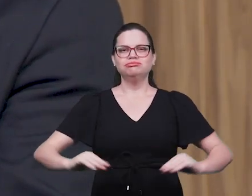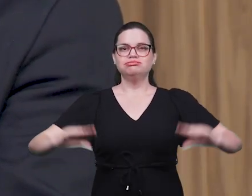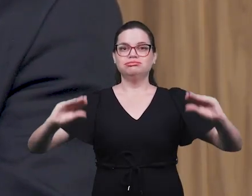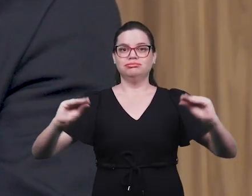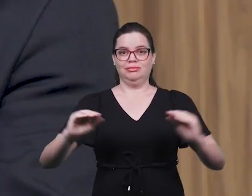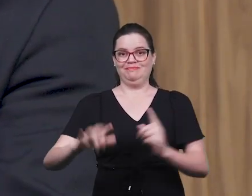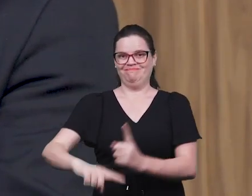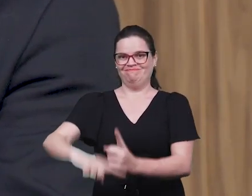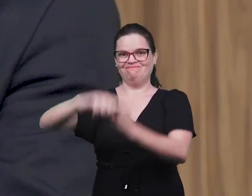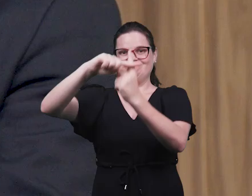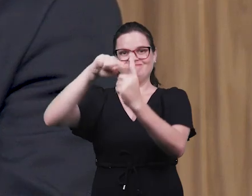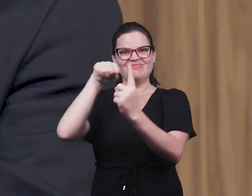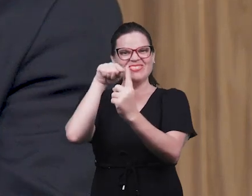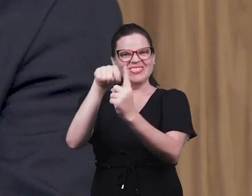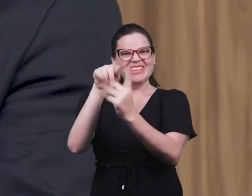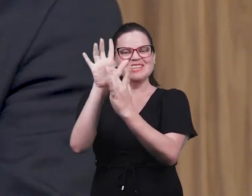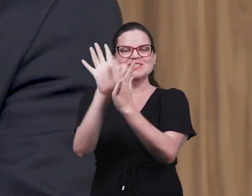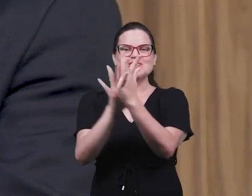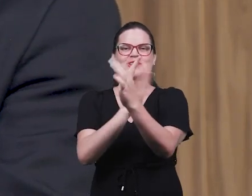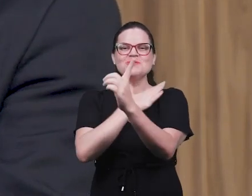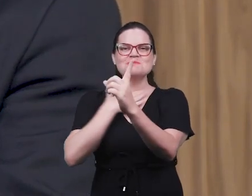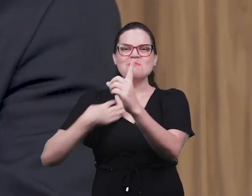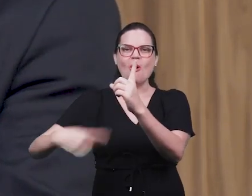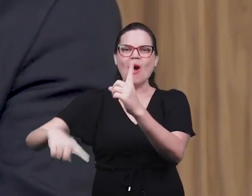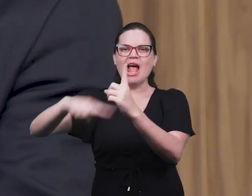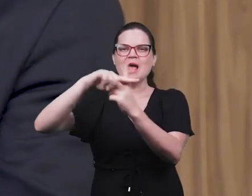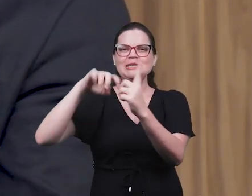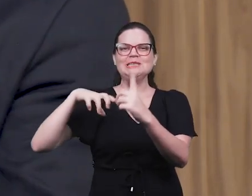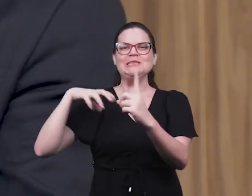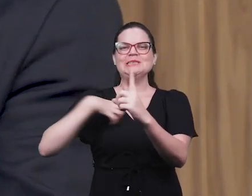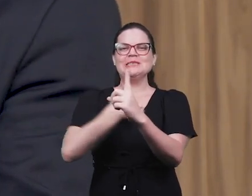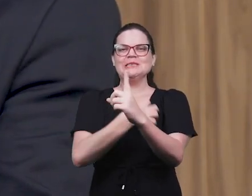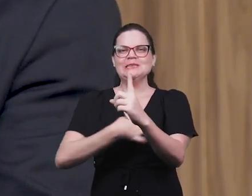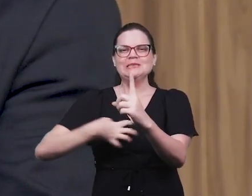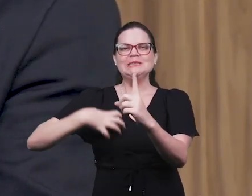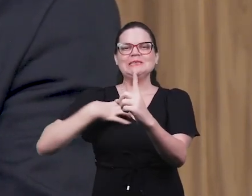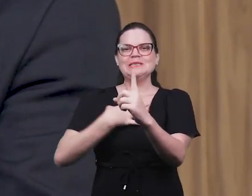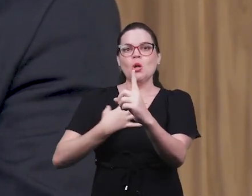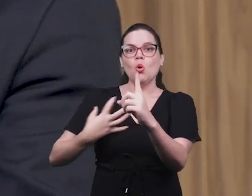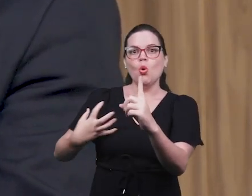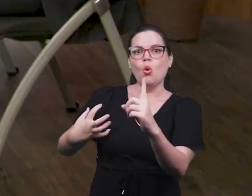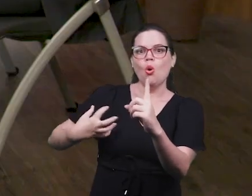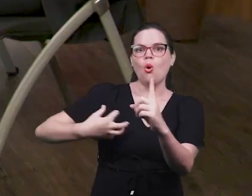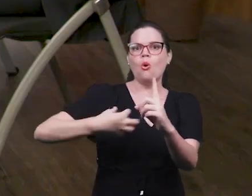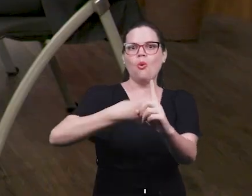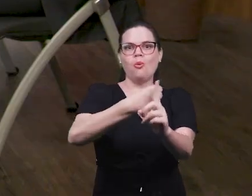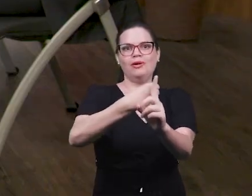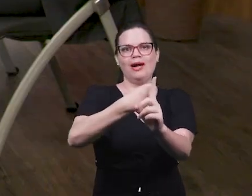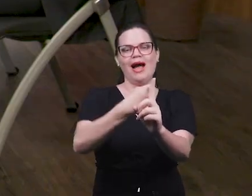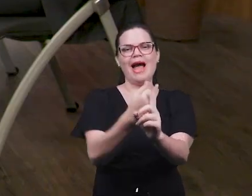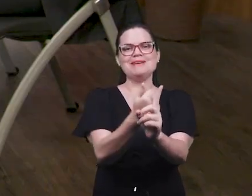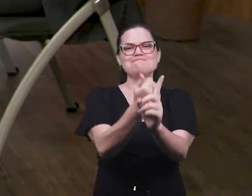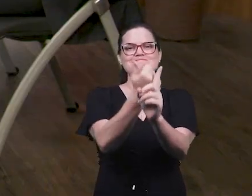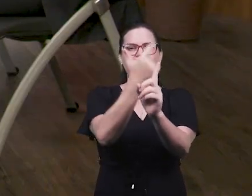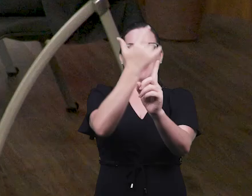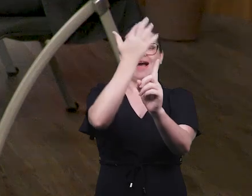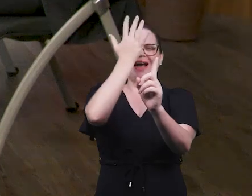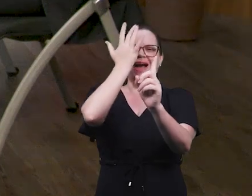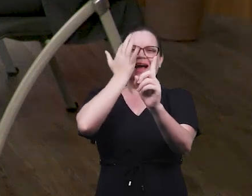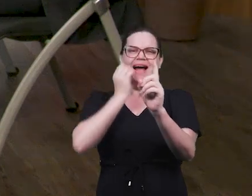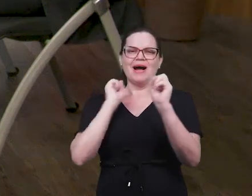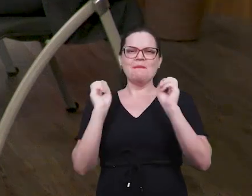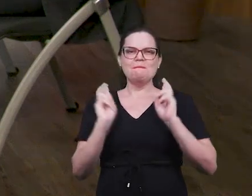Para que a nossa alma pudesse desfrutar de algo que era muito mais doce. O castigo que nos traz a Maravilha Aleluia. estava sobre